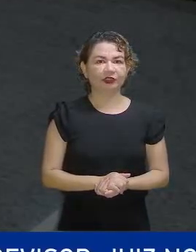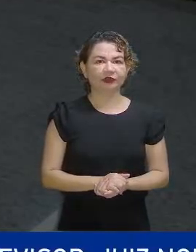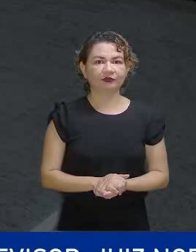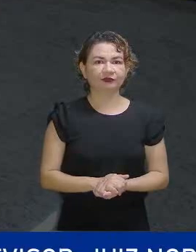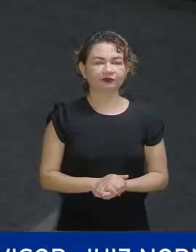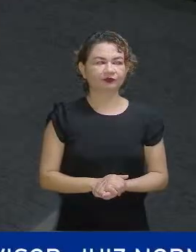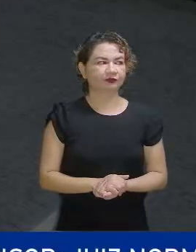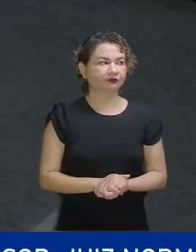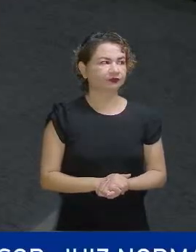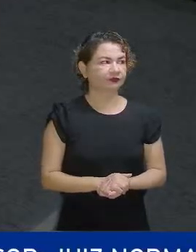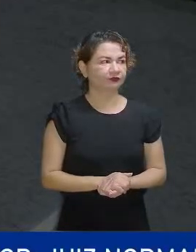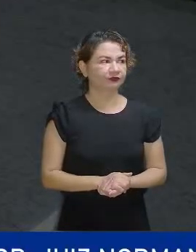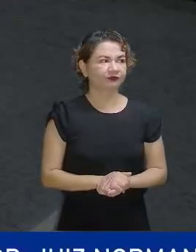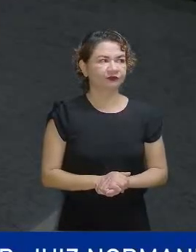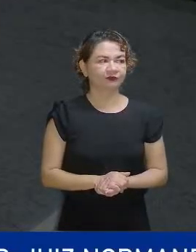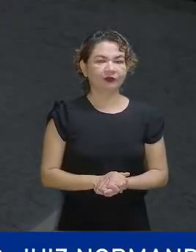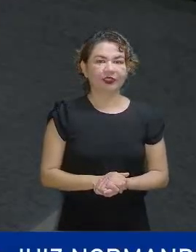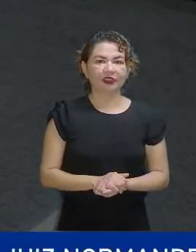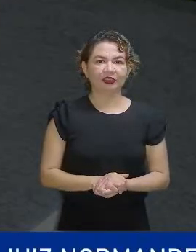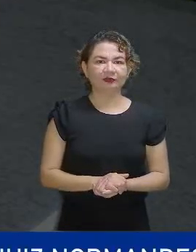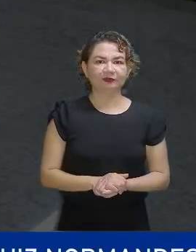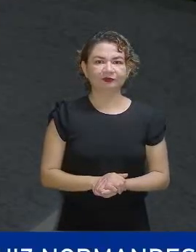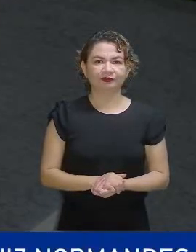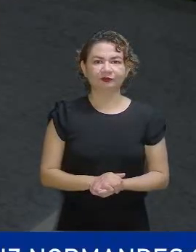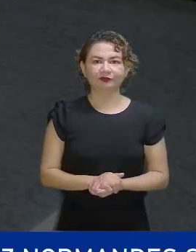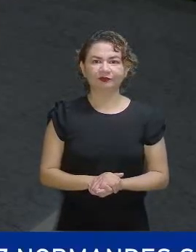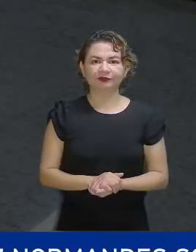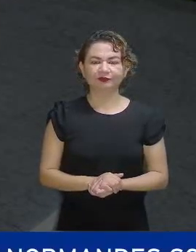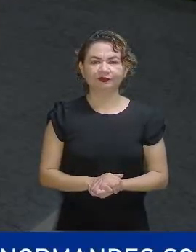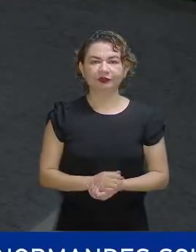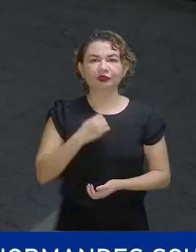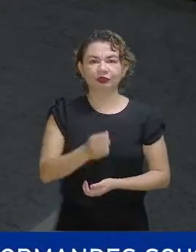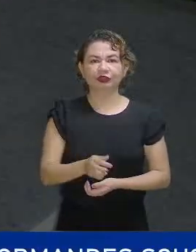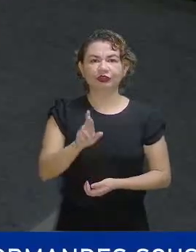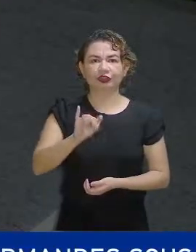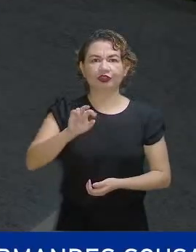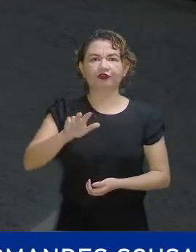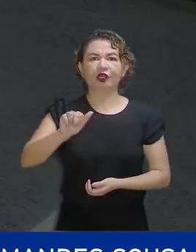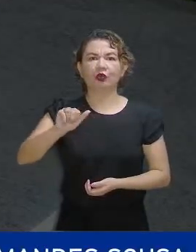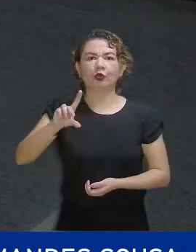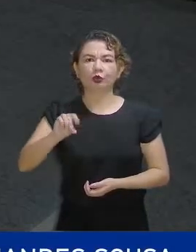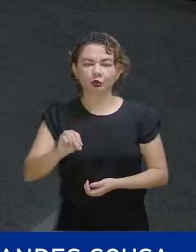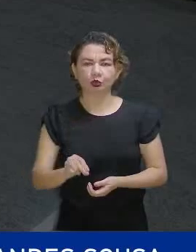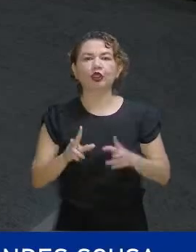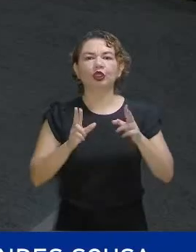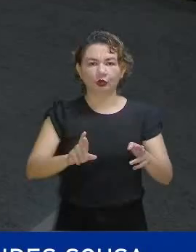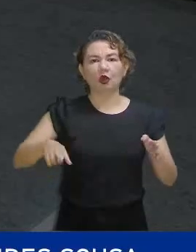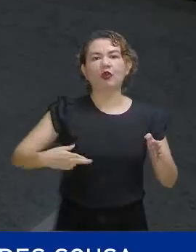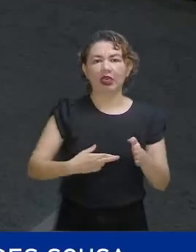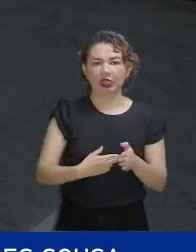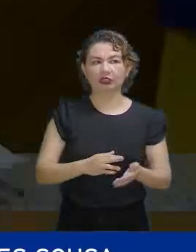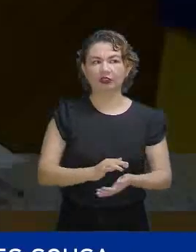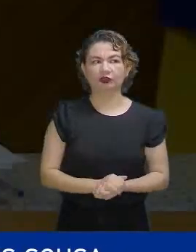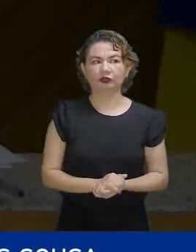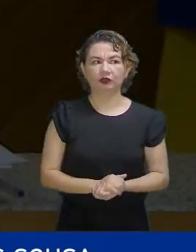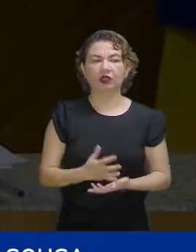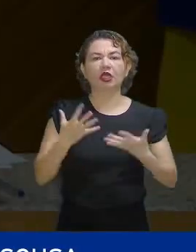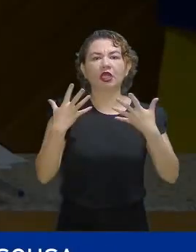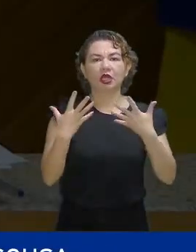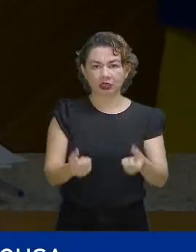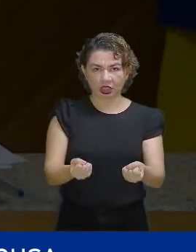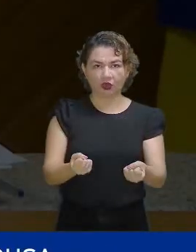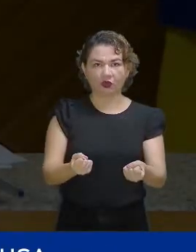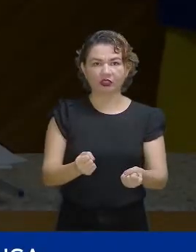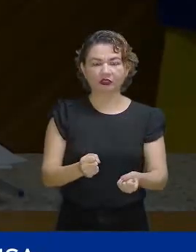Ela disse que não ia participar hoje, exato. Juiz Rivaldo Valente. Senhor presidente, acompanho o relator. Então, rejeitar